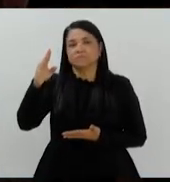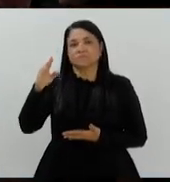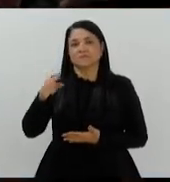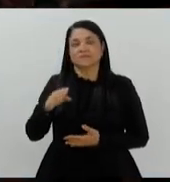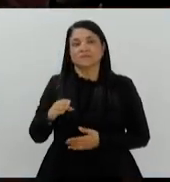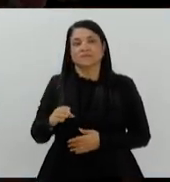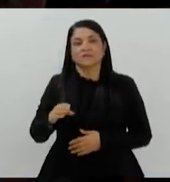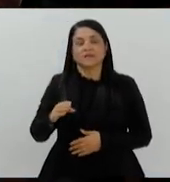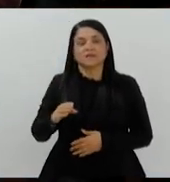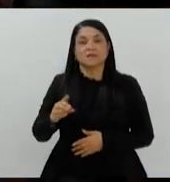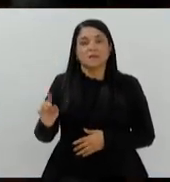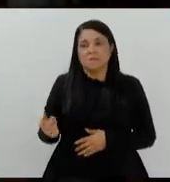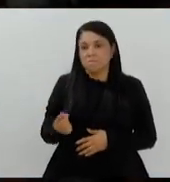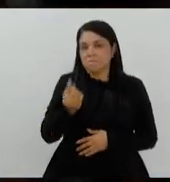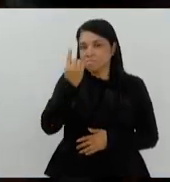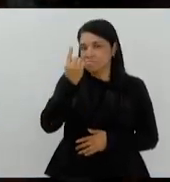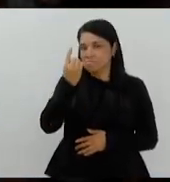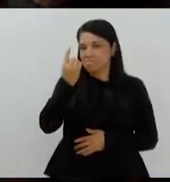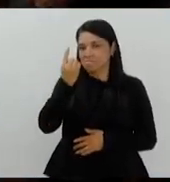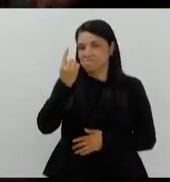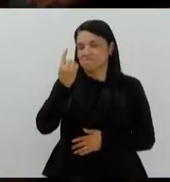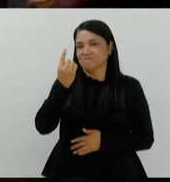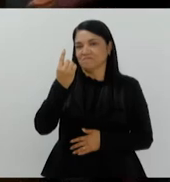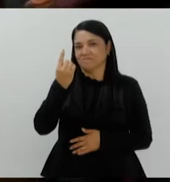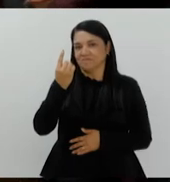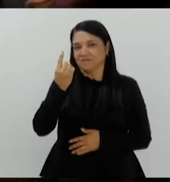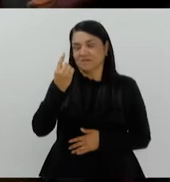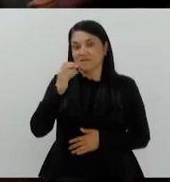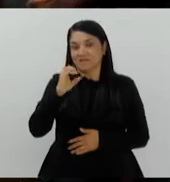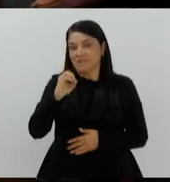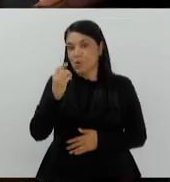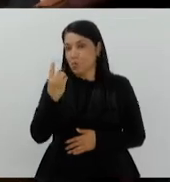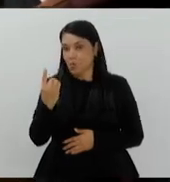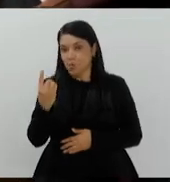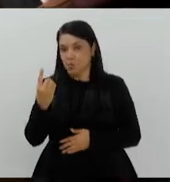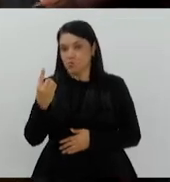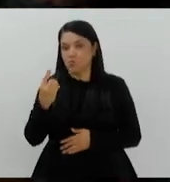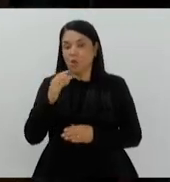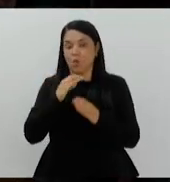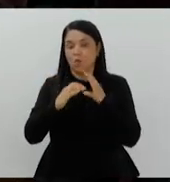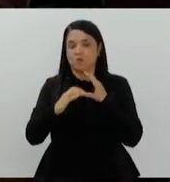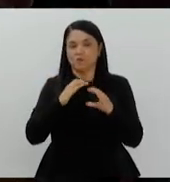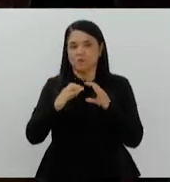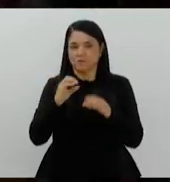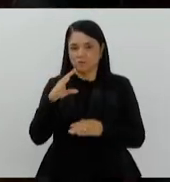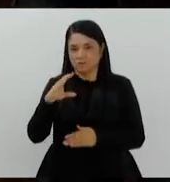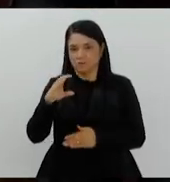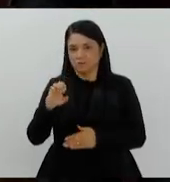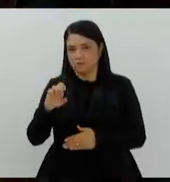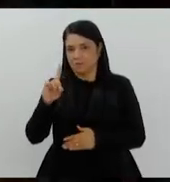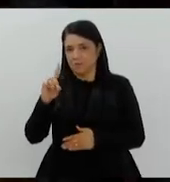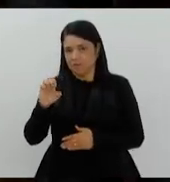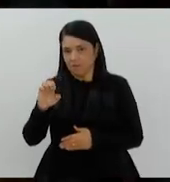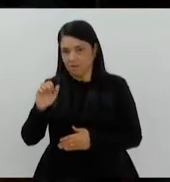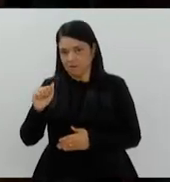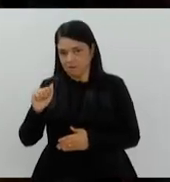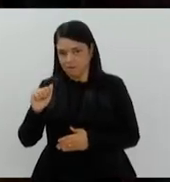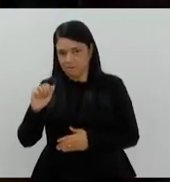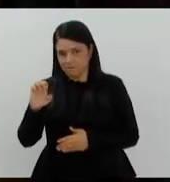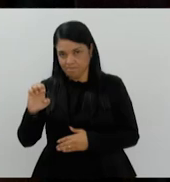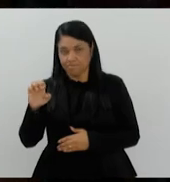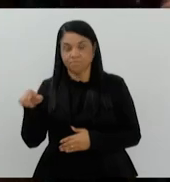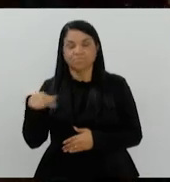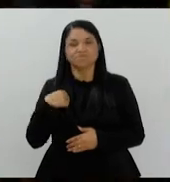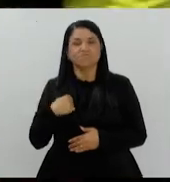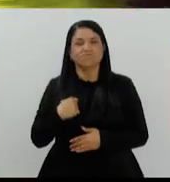01 da comunicação da CEDAE. Presidente, é um escárnio quando somos obrigados